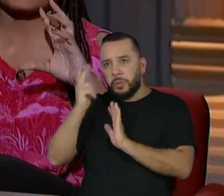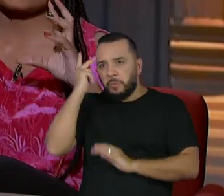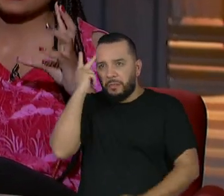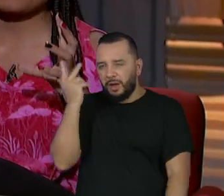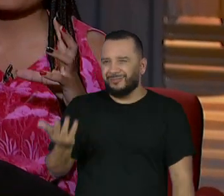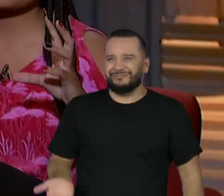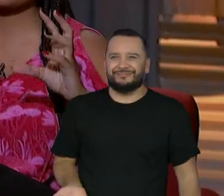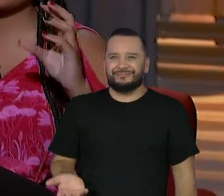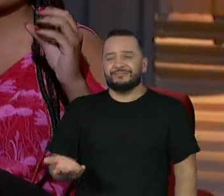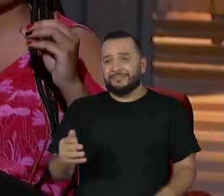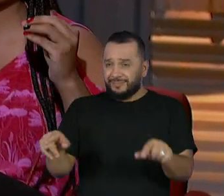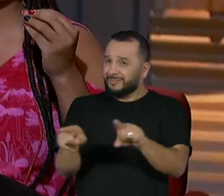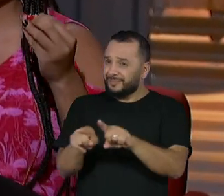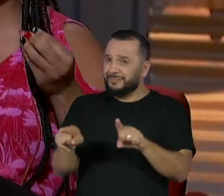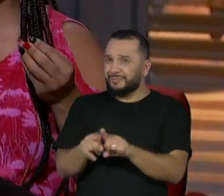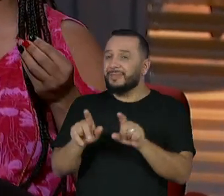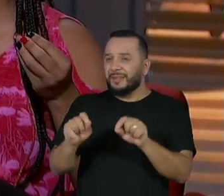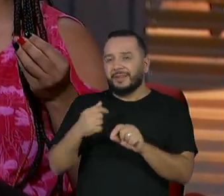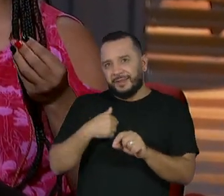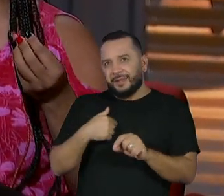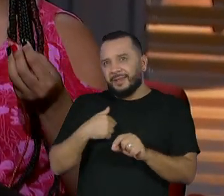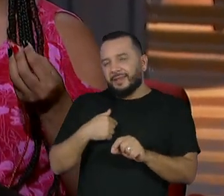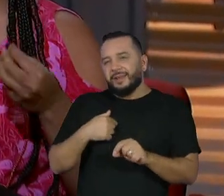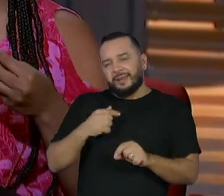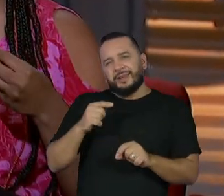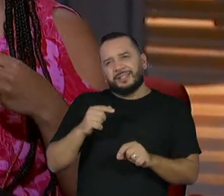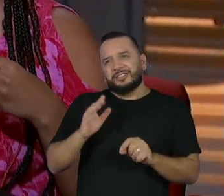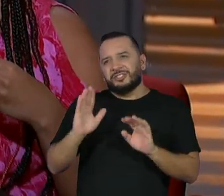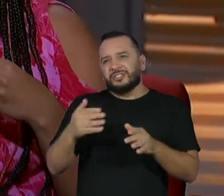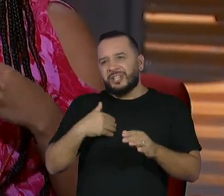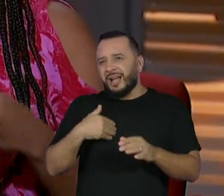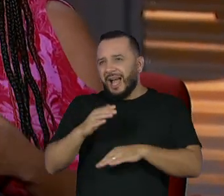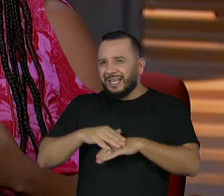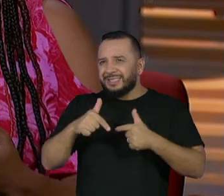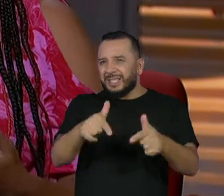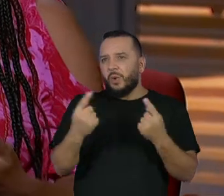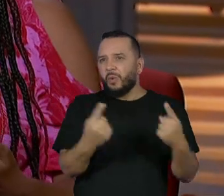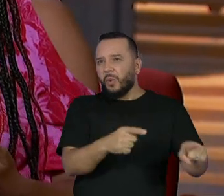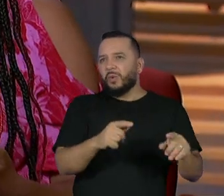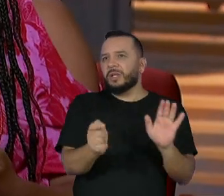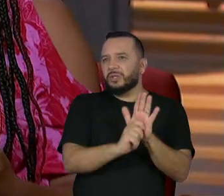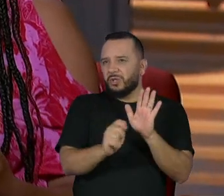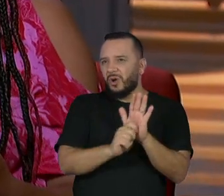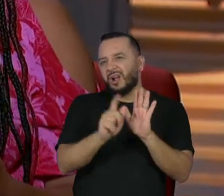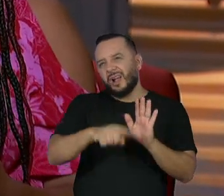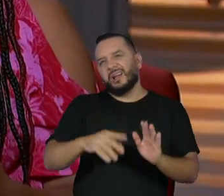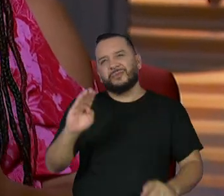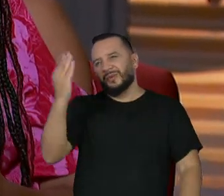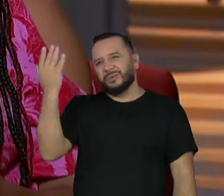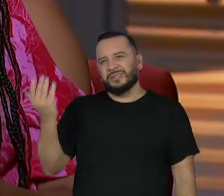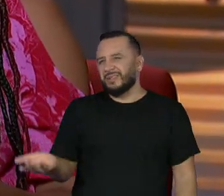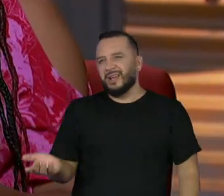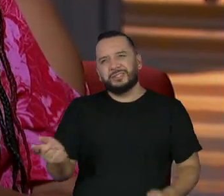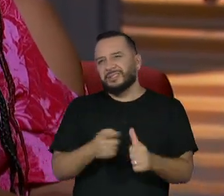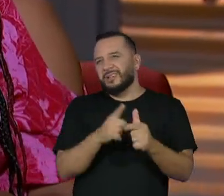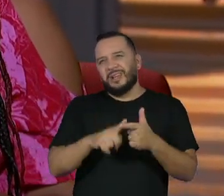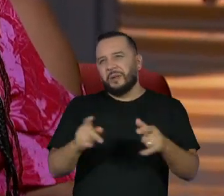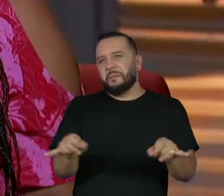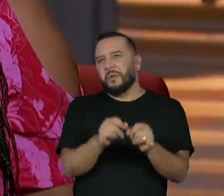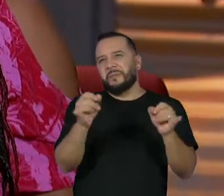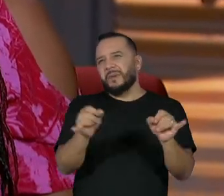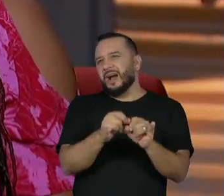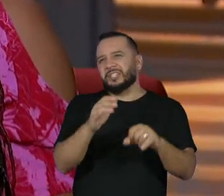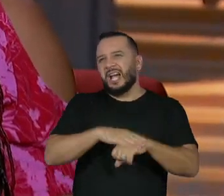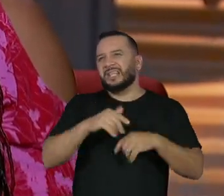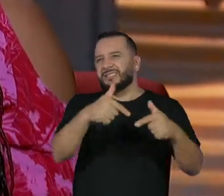um exemplo da hipocrisia da forma como a população brasileira, de certa forma, trata com esse processo de criminalização. Porque